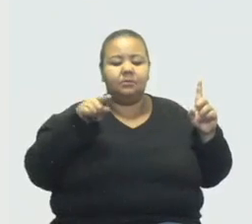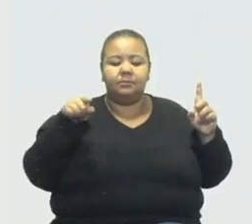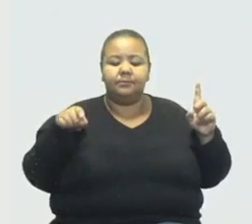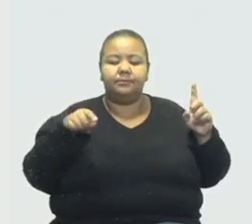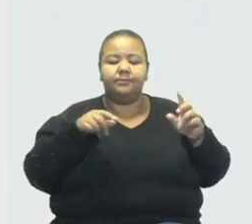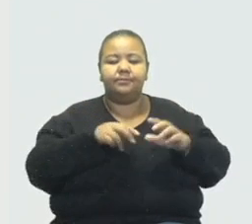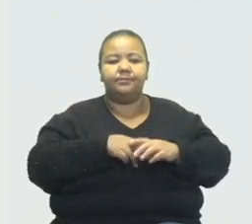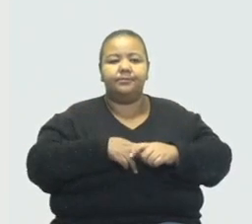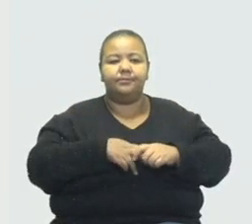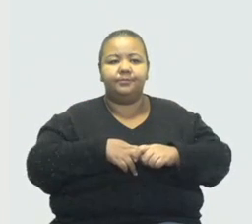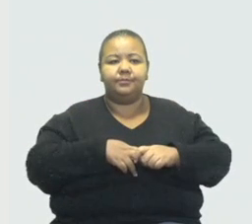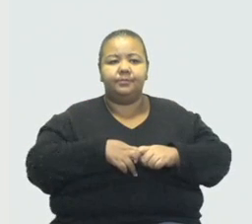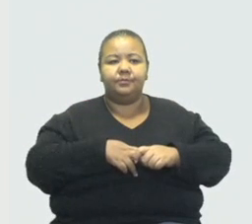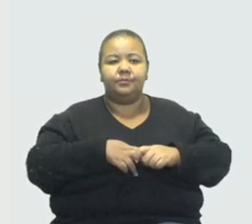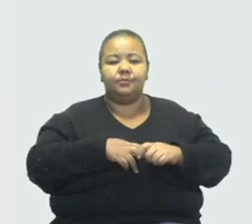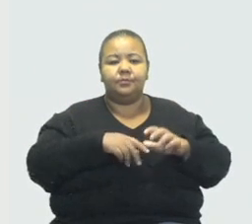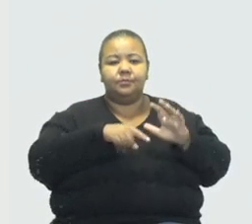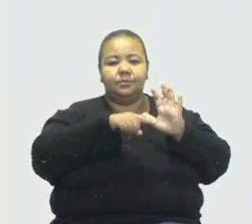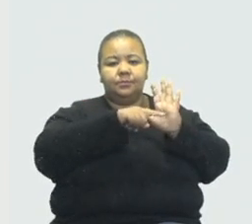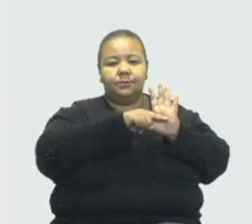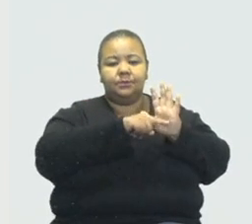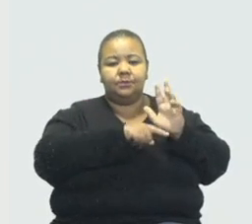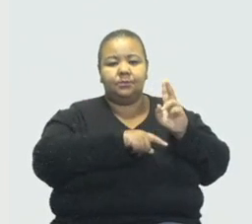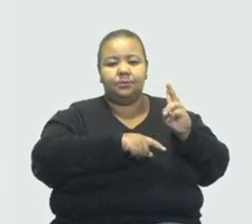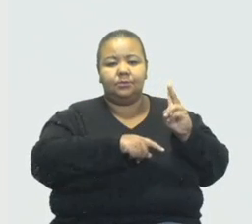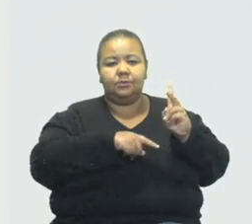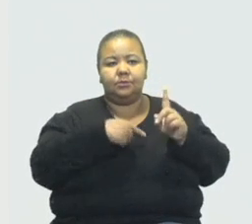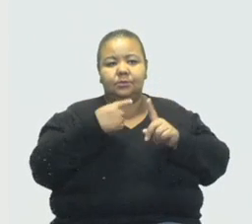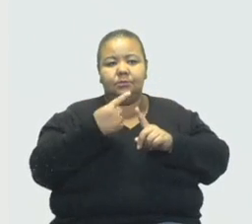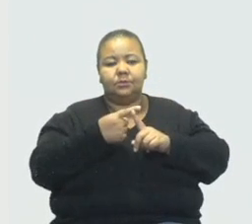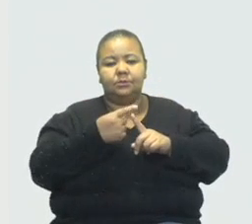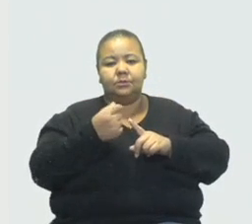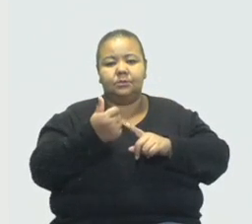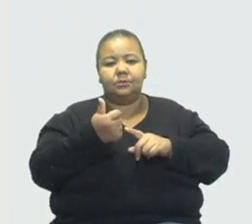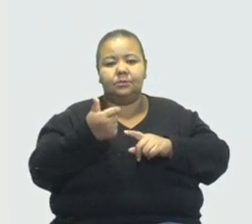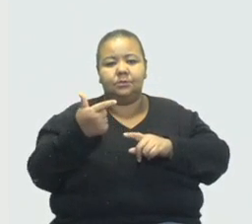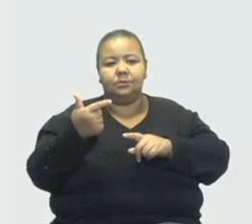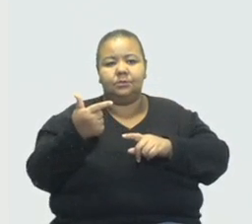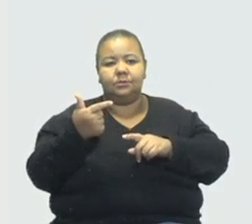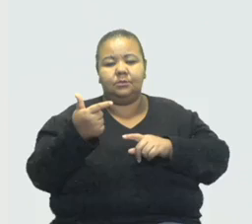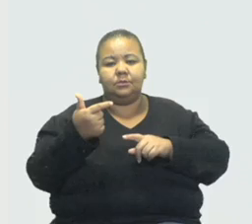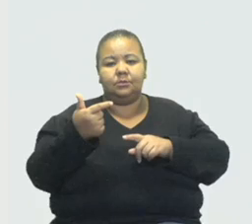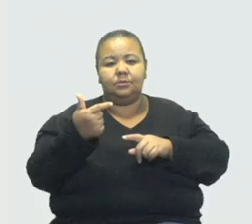elementos. Menos 2 mais 12,